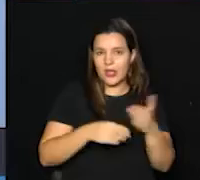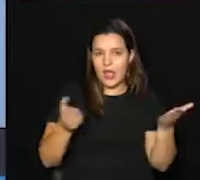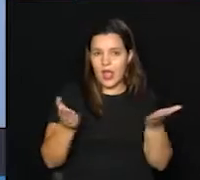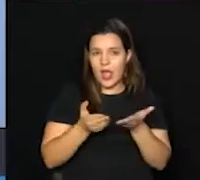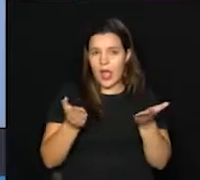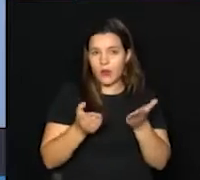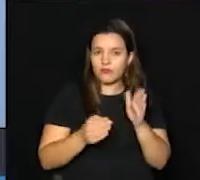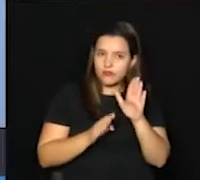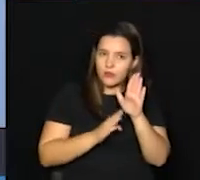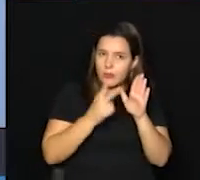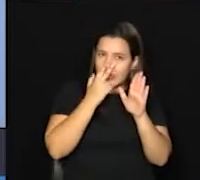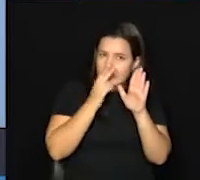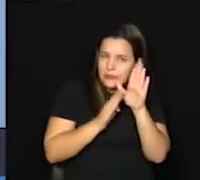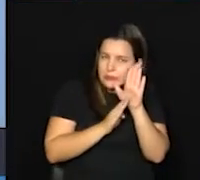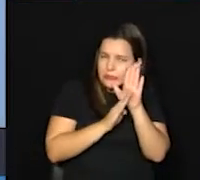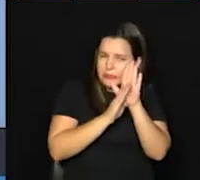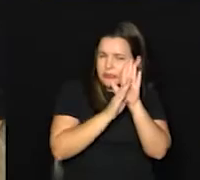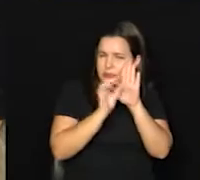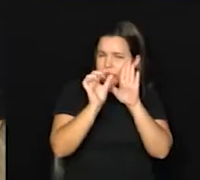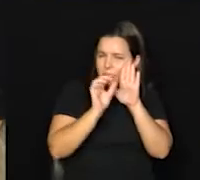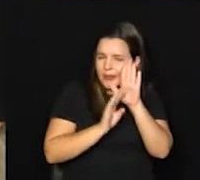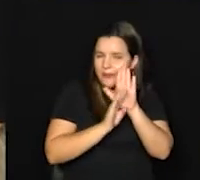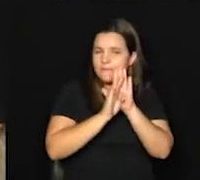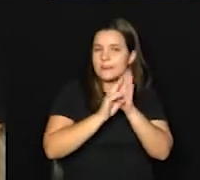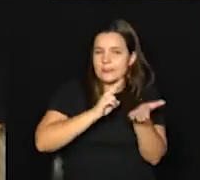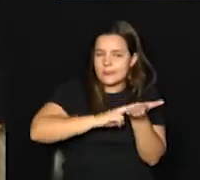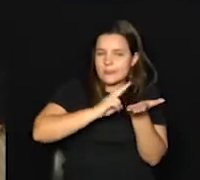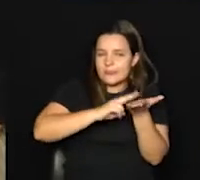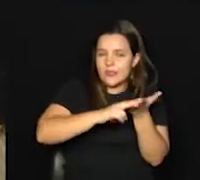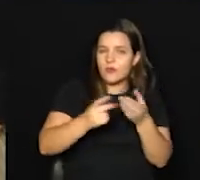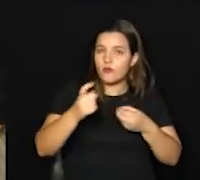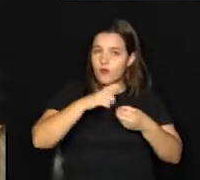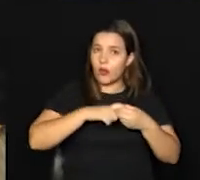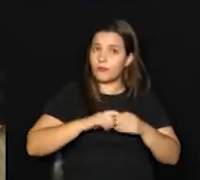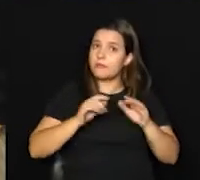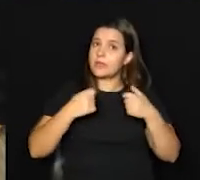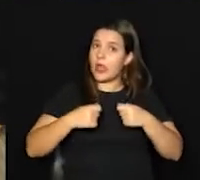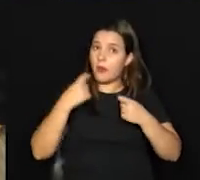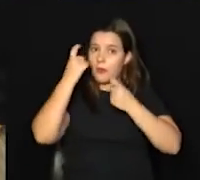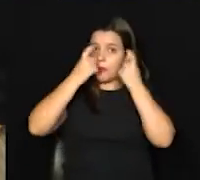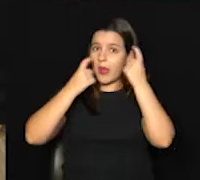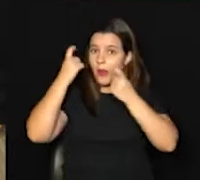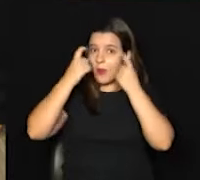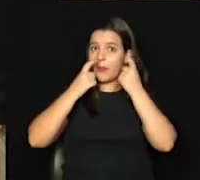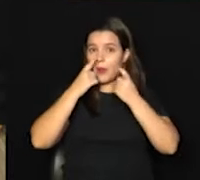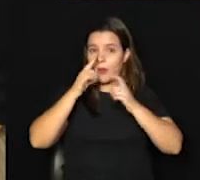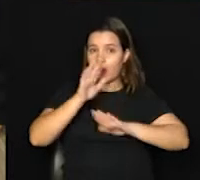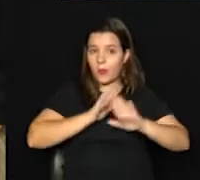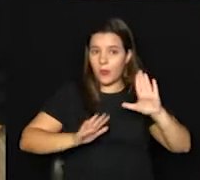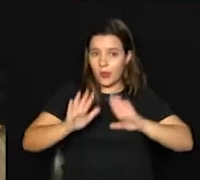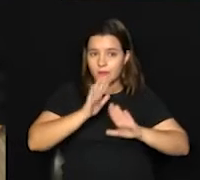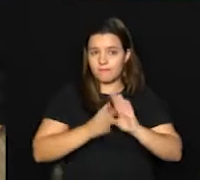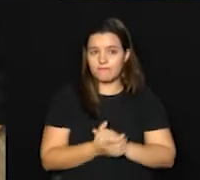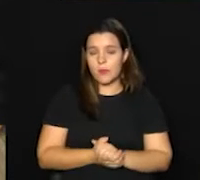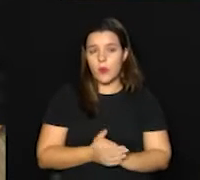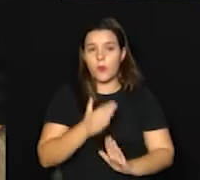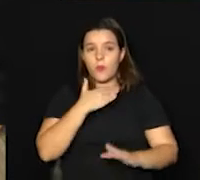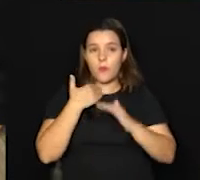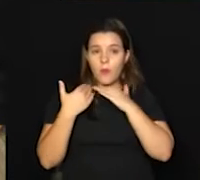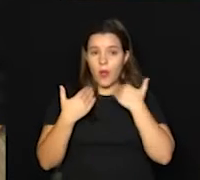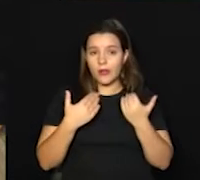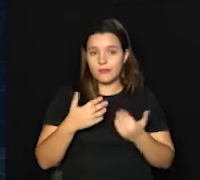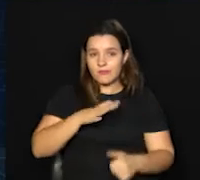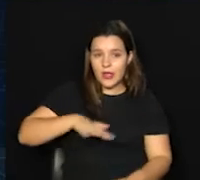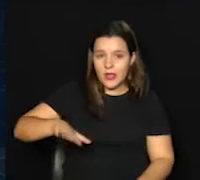já subiu, nem que seja um pouquinho, mas já subimos, preocupante. Exato. Vamos lá, o número de óbitos na nossa região,